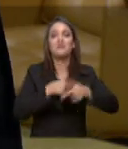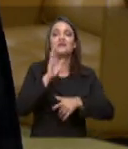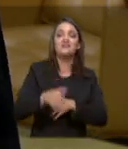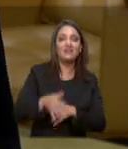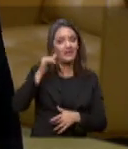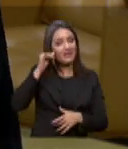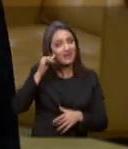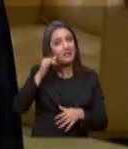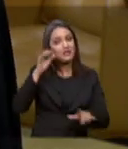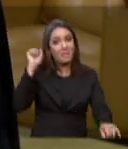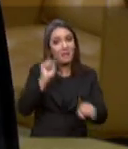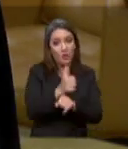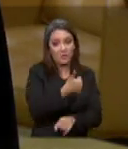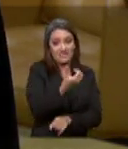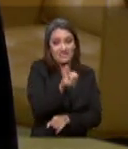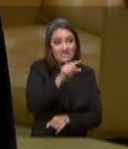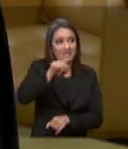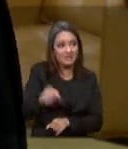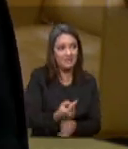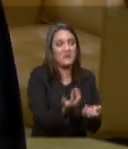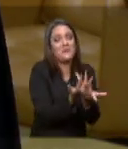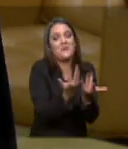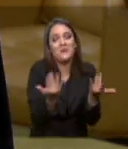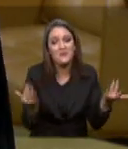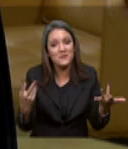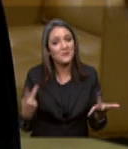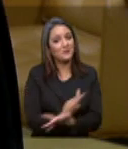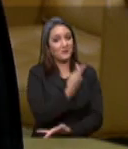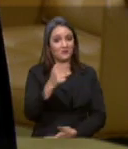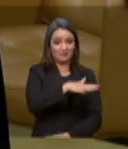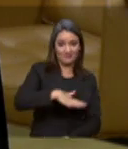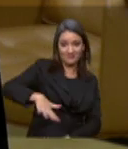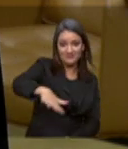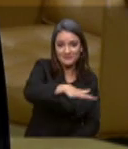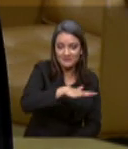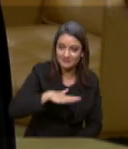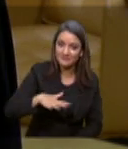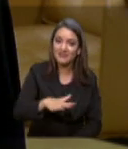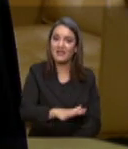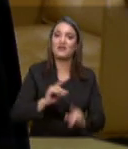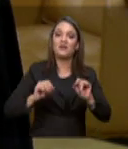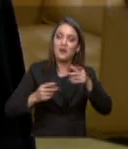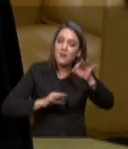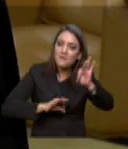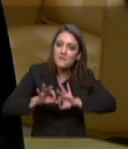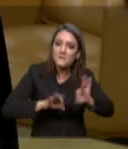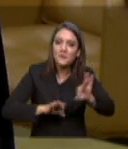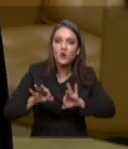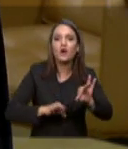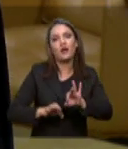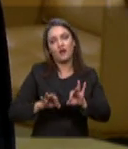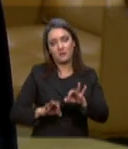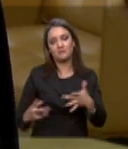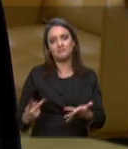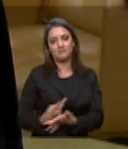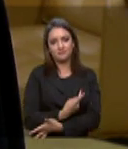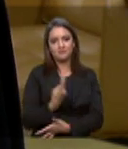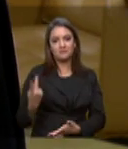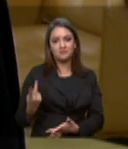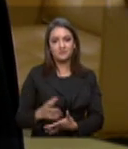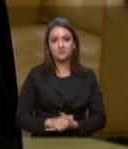mil incêndios florestais nas regiões em relação às quais o programa tem sua vigência.